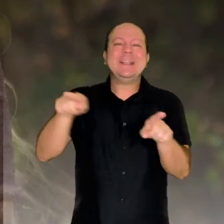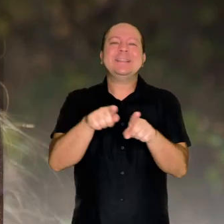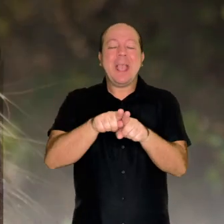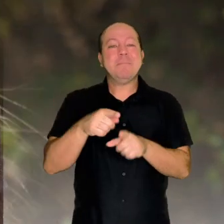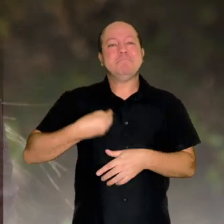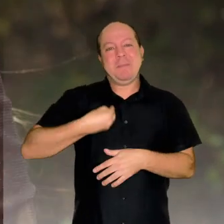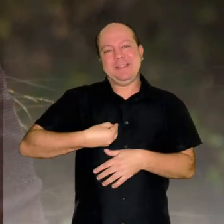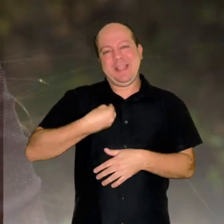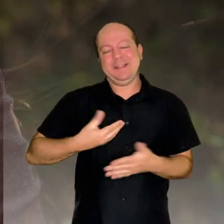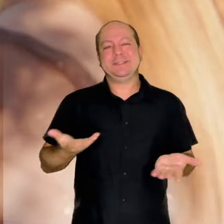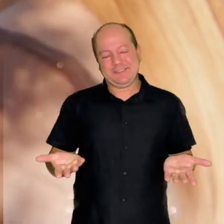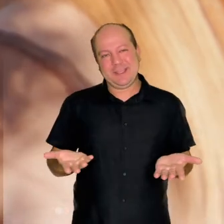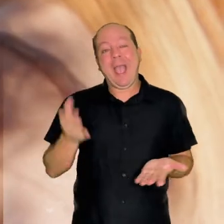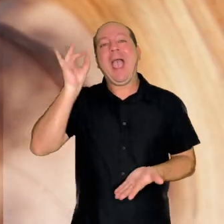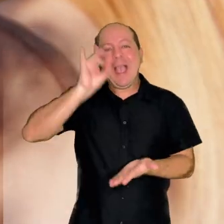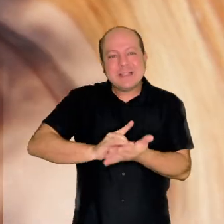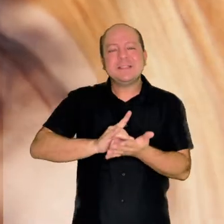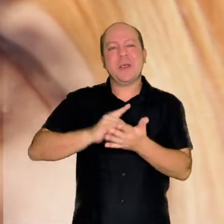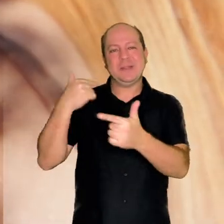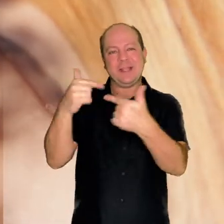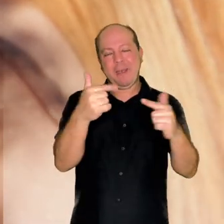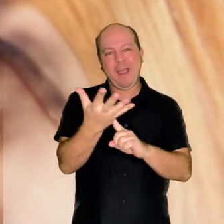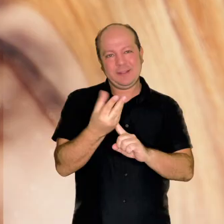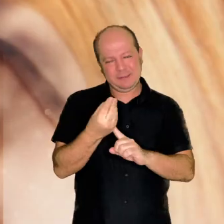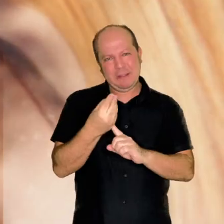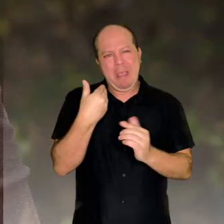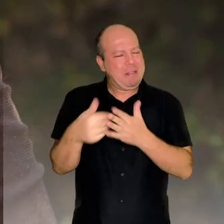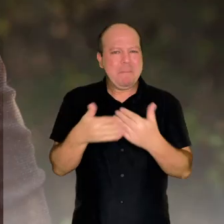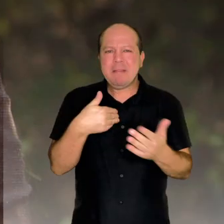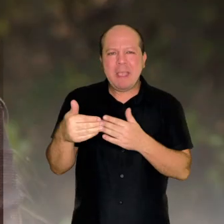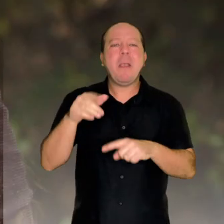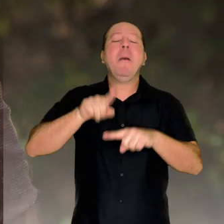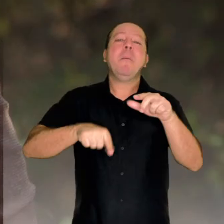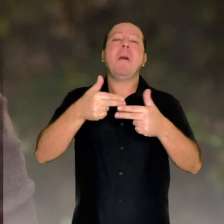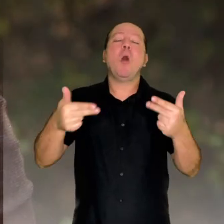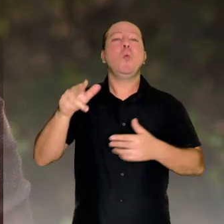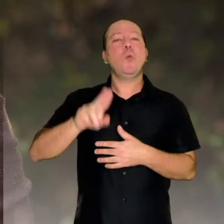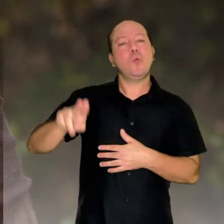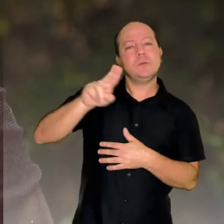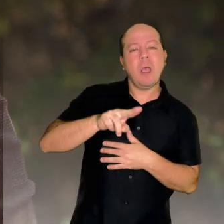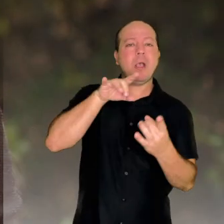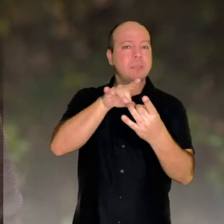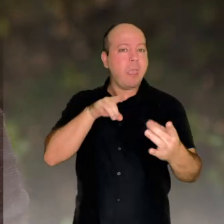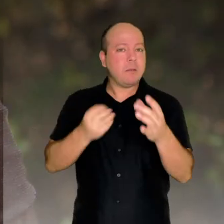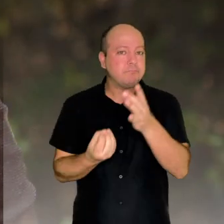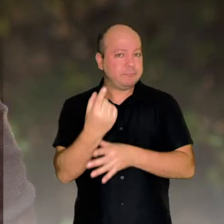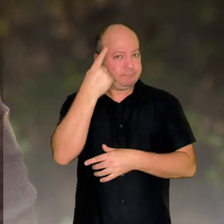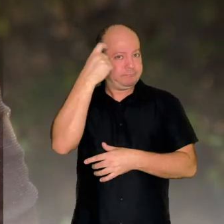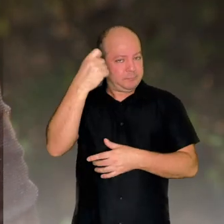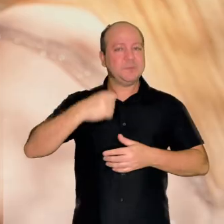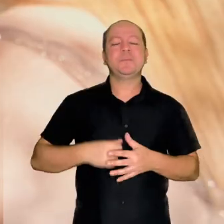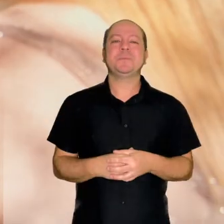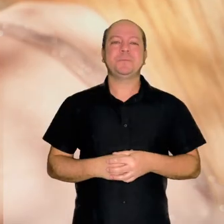Então a água está sempre presente na realização de um trabalho artístico, independente do material que você usar, independente da técnica que